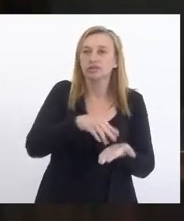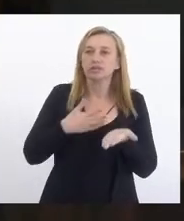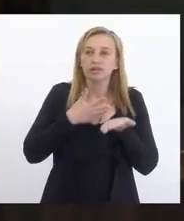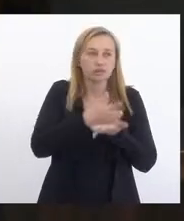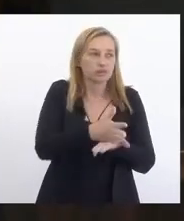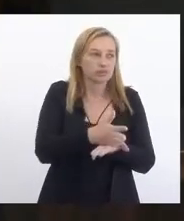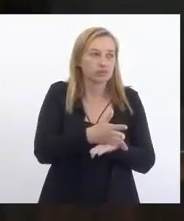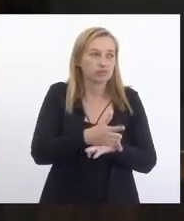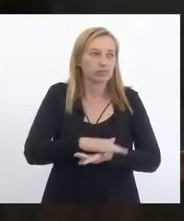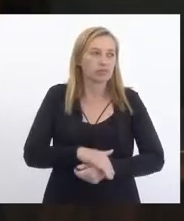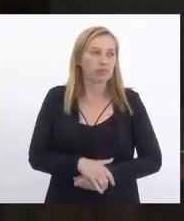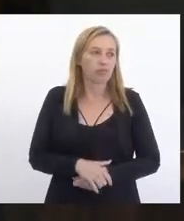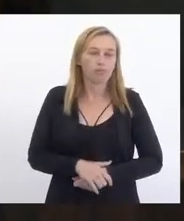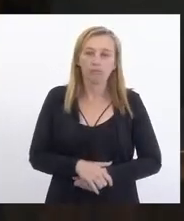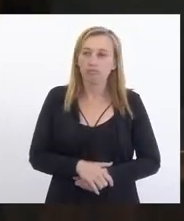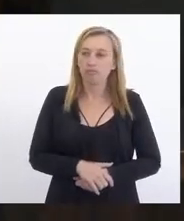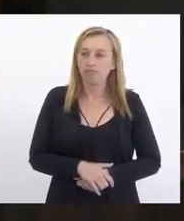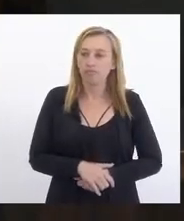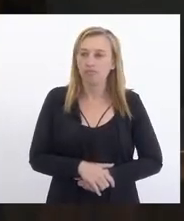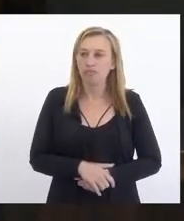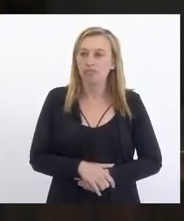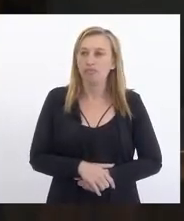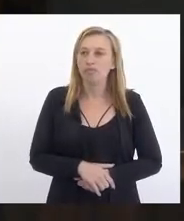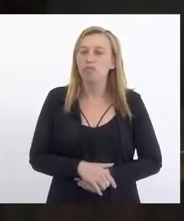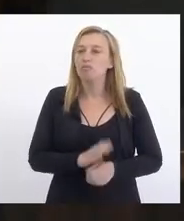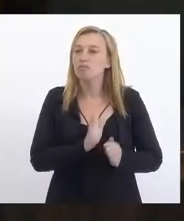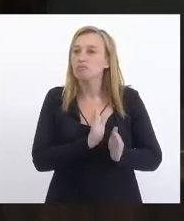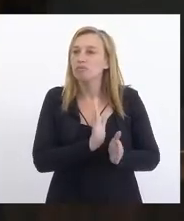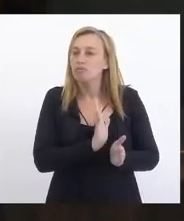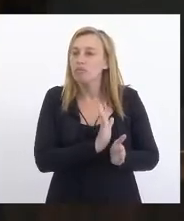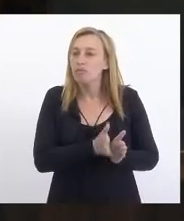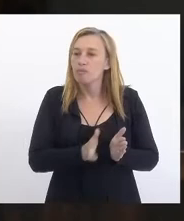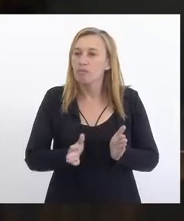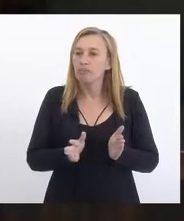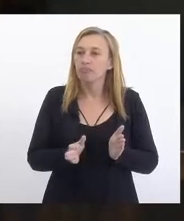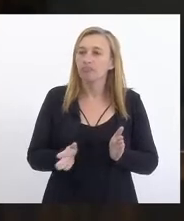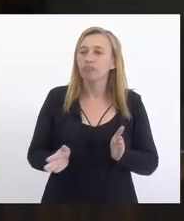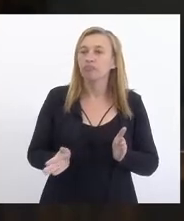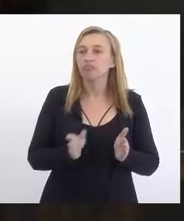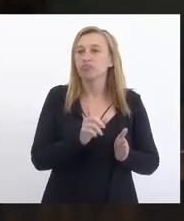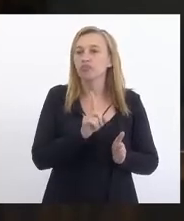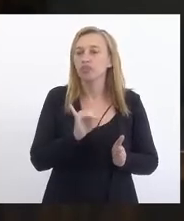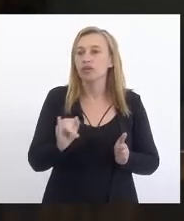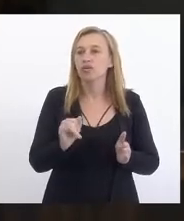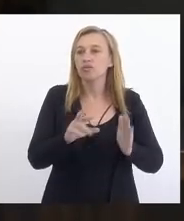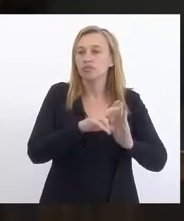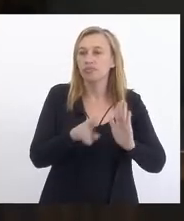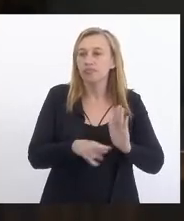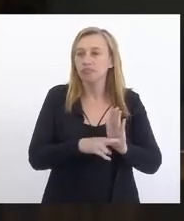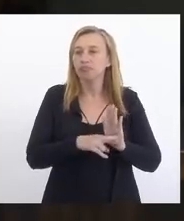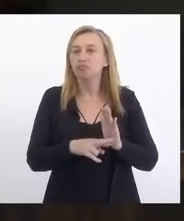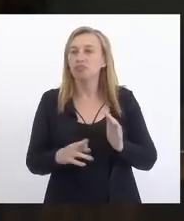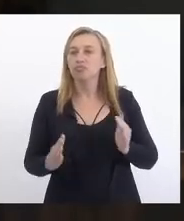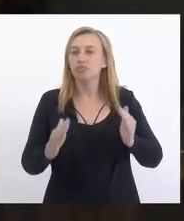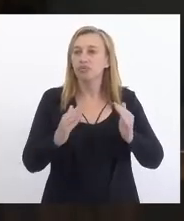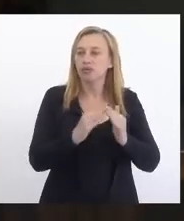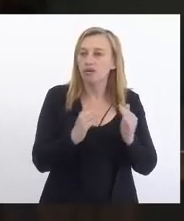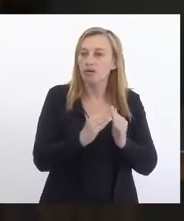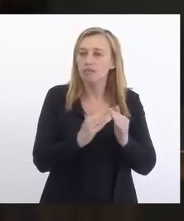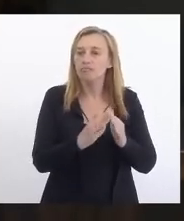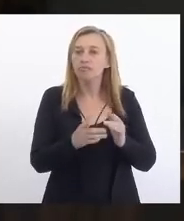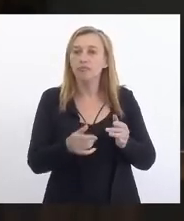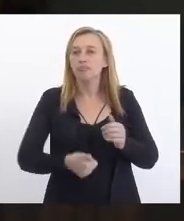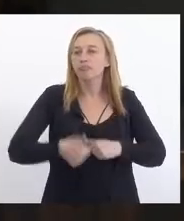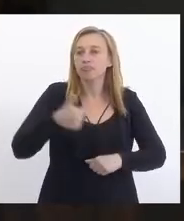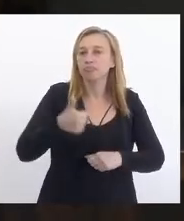estão. Aprovado. Incluídos na ordem do dia, de acordo com o parágrafo 1º do artigo 47 do regimento interno, tramitação